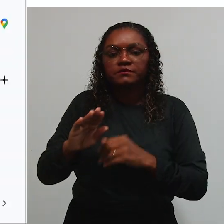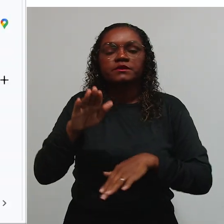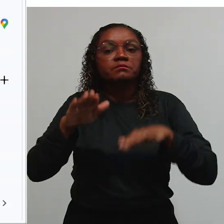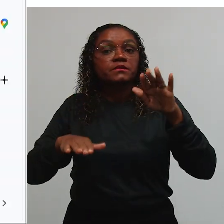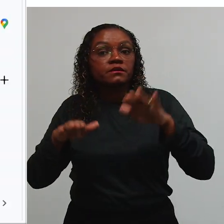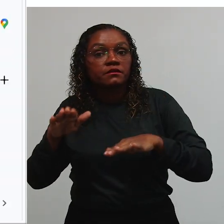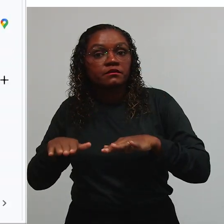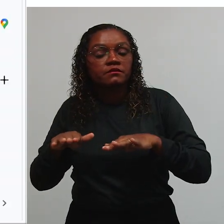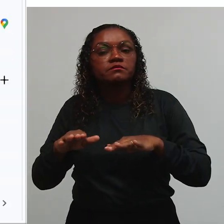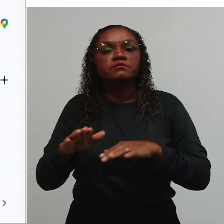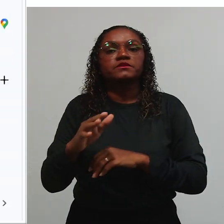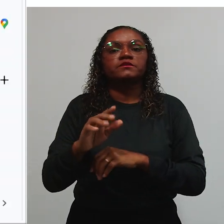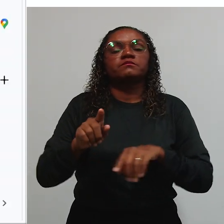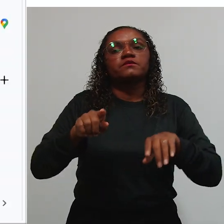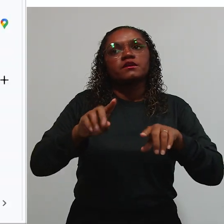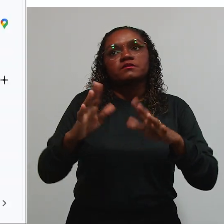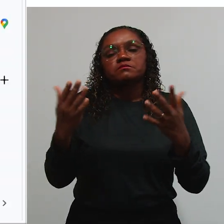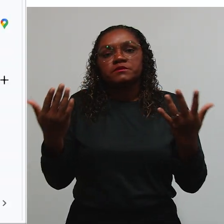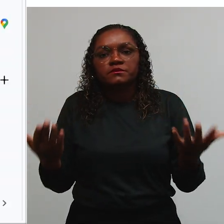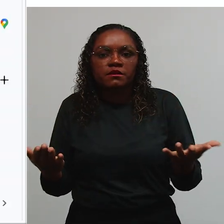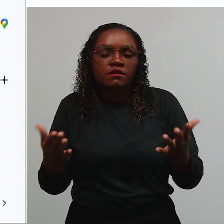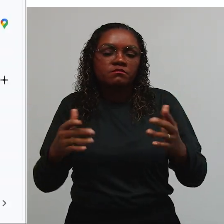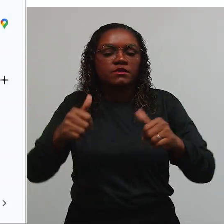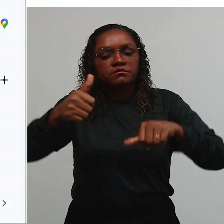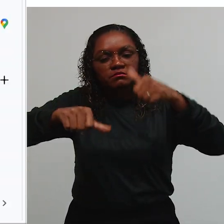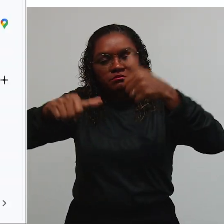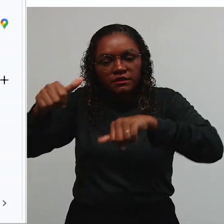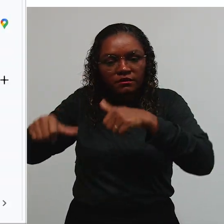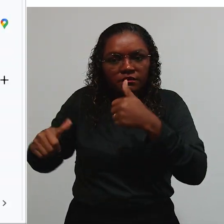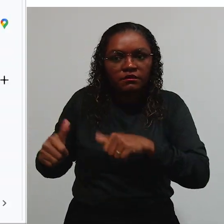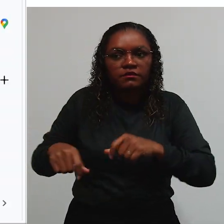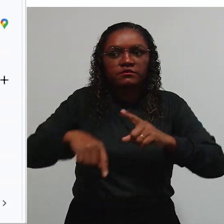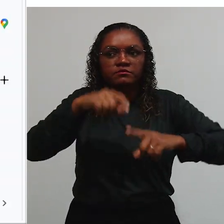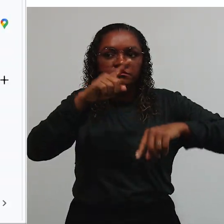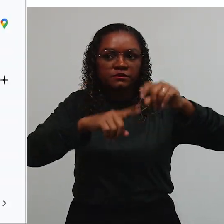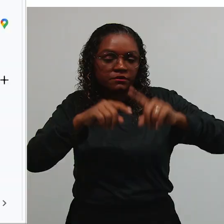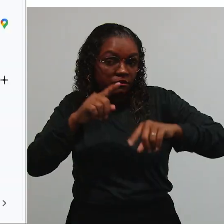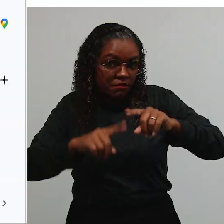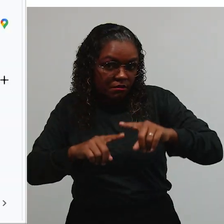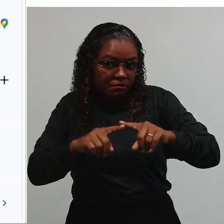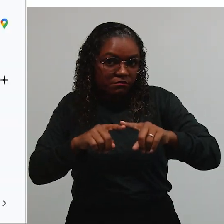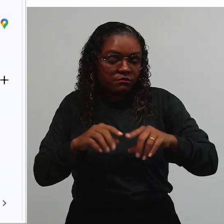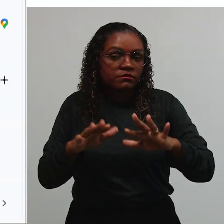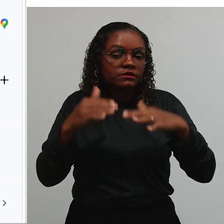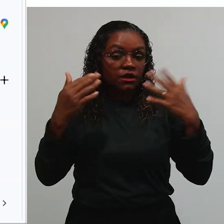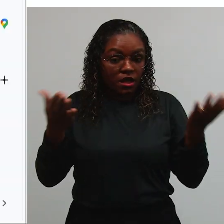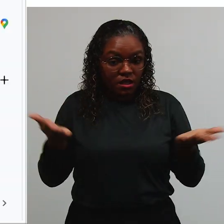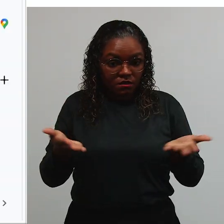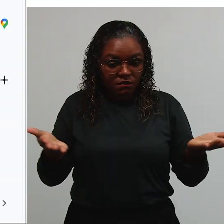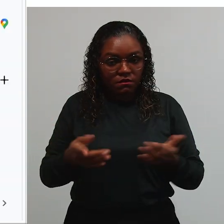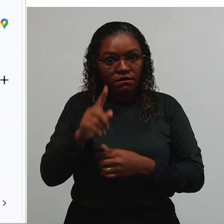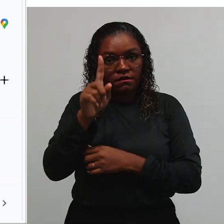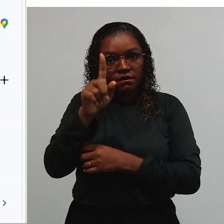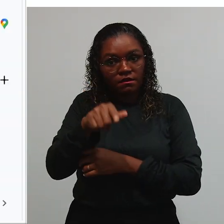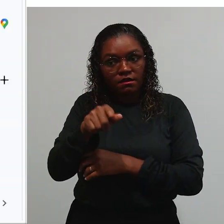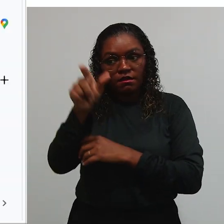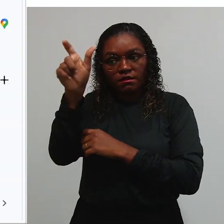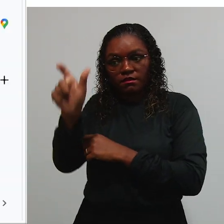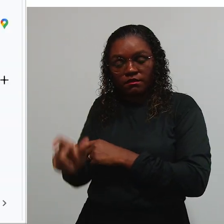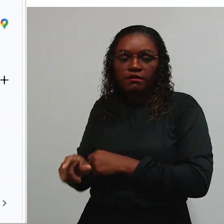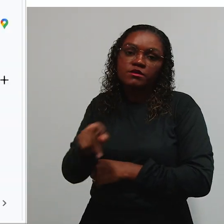René Descartes, considerando a análise isolada do objeto. No nosso caso, o objeto é